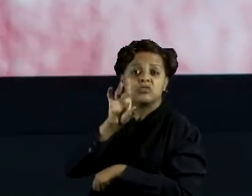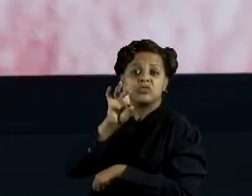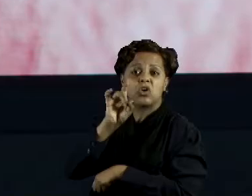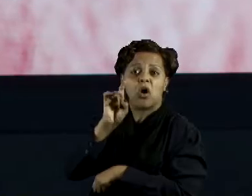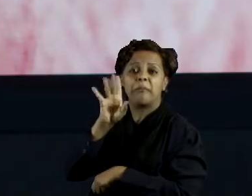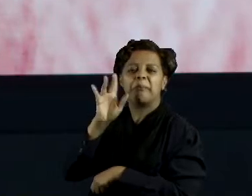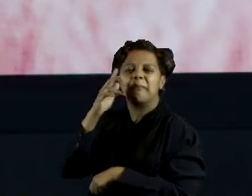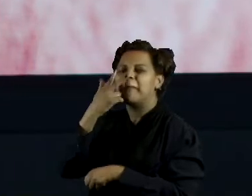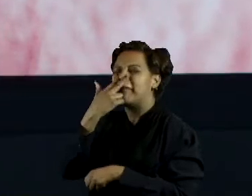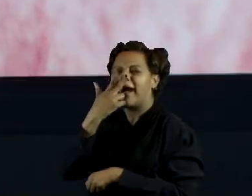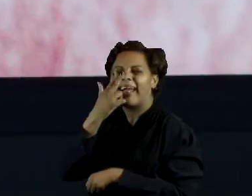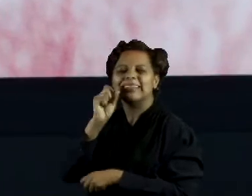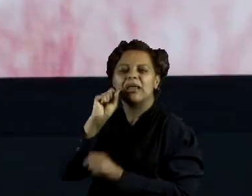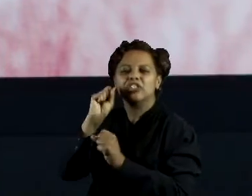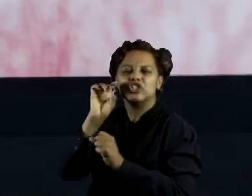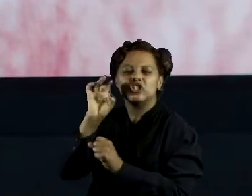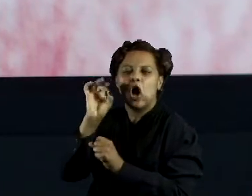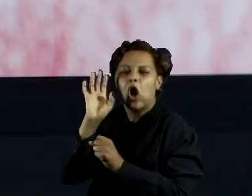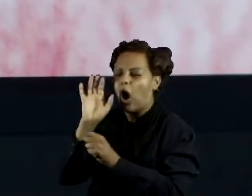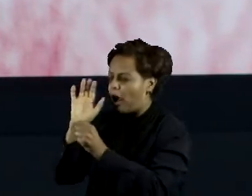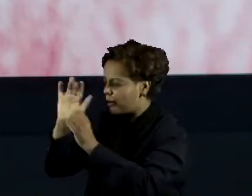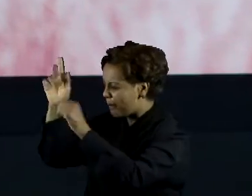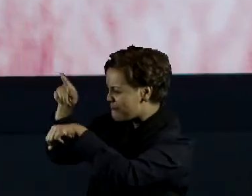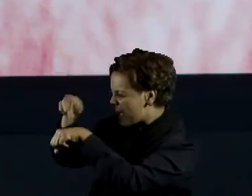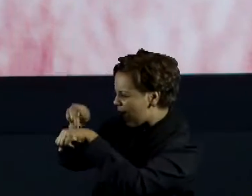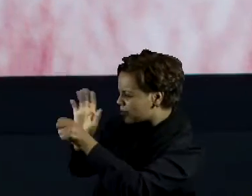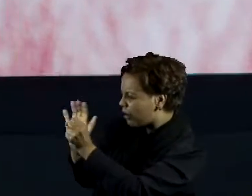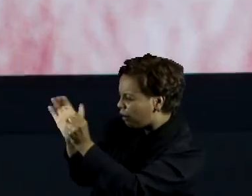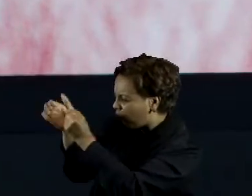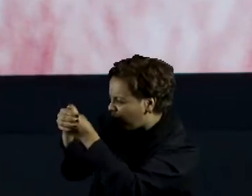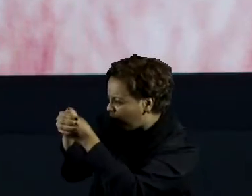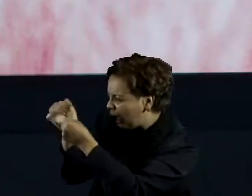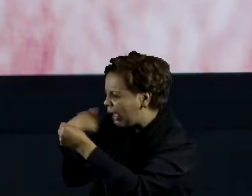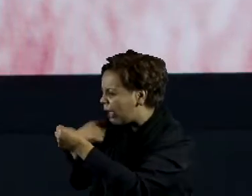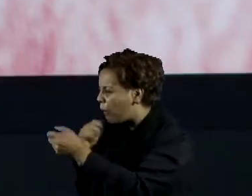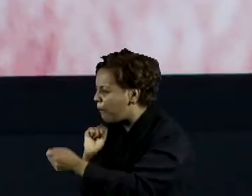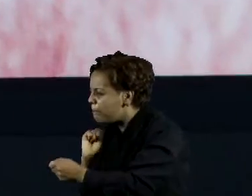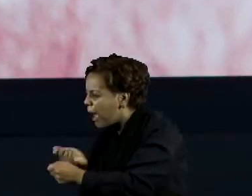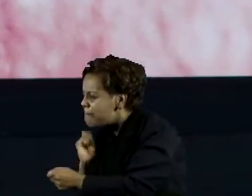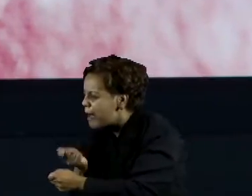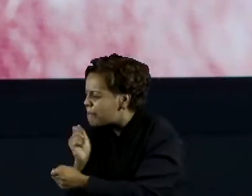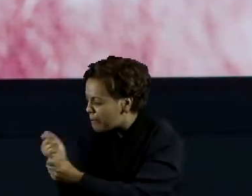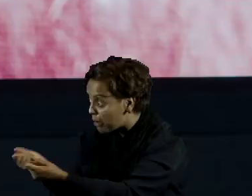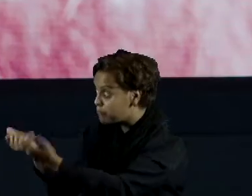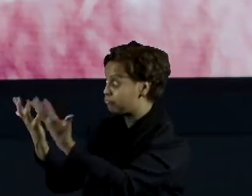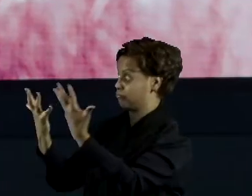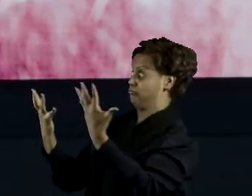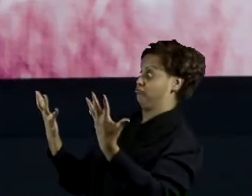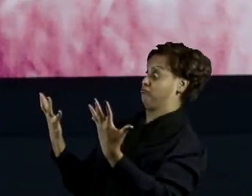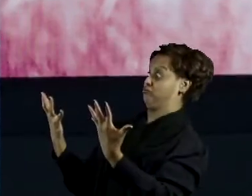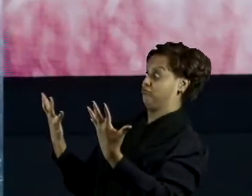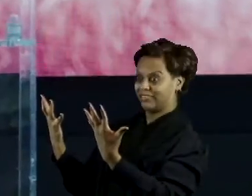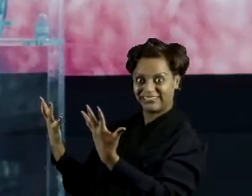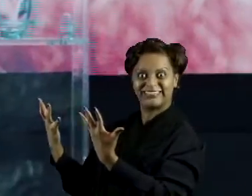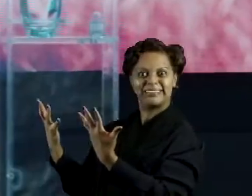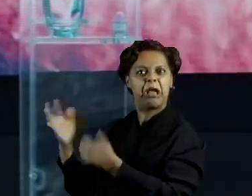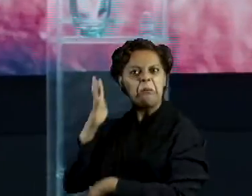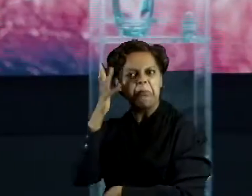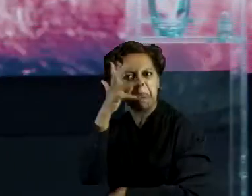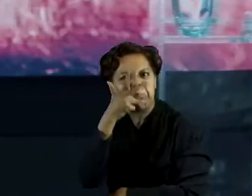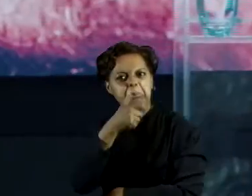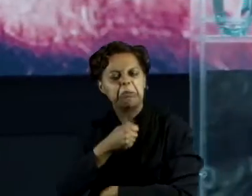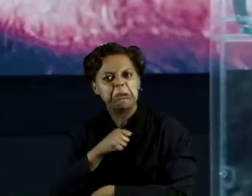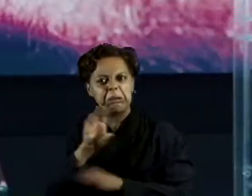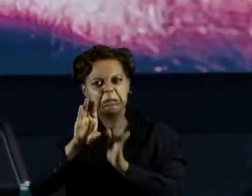a Pietá escondida naquela rocha. Bonito esse conceito, né? E eu fiquei pensando nisso.